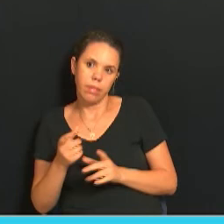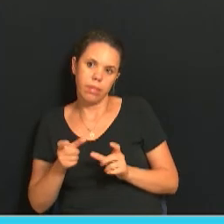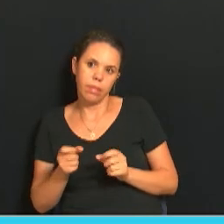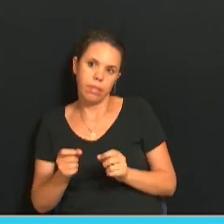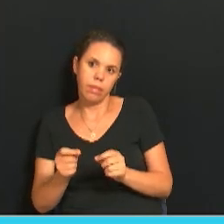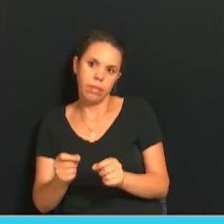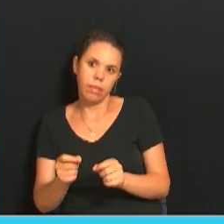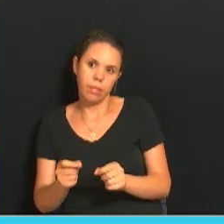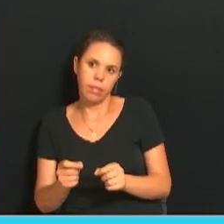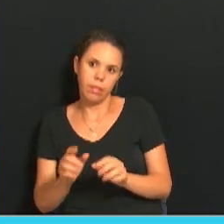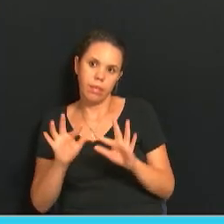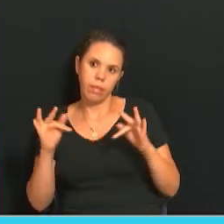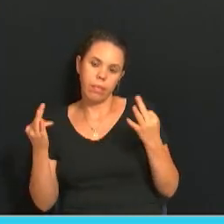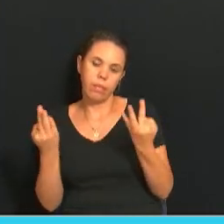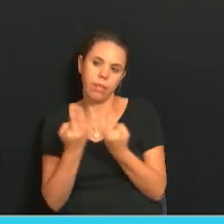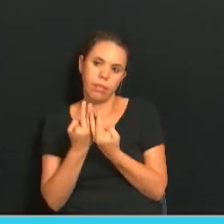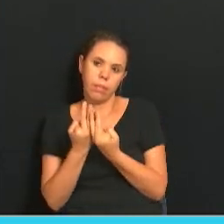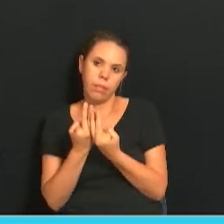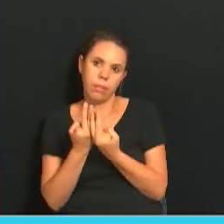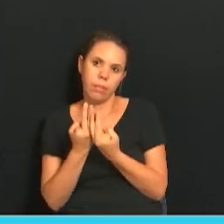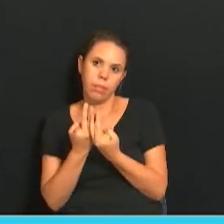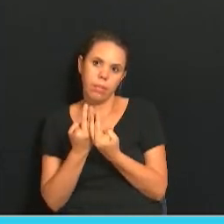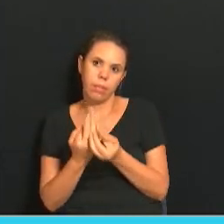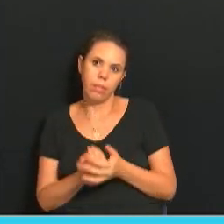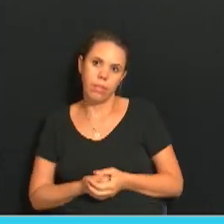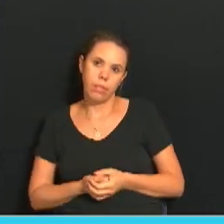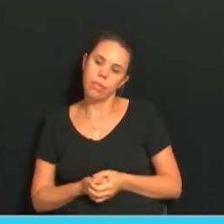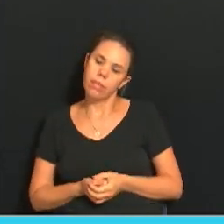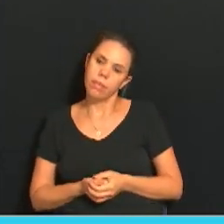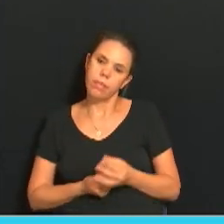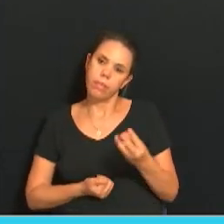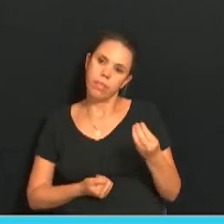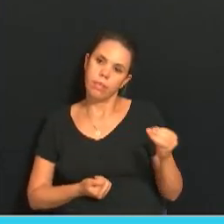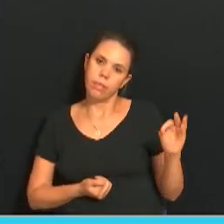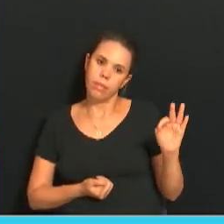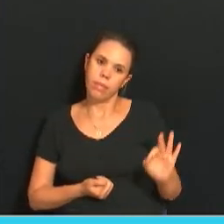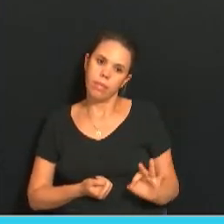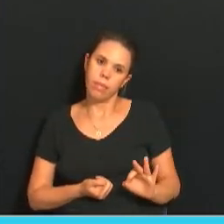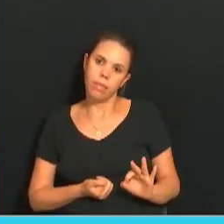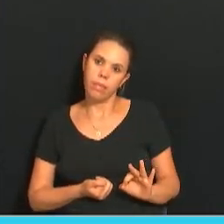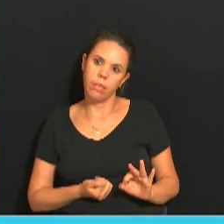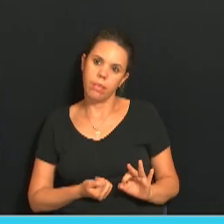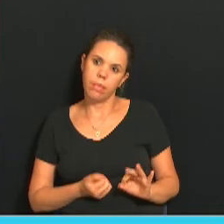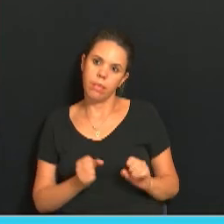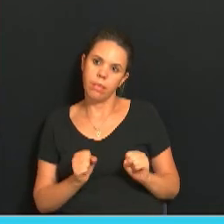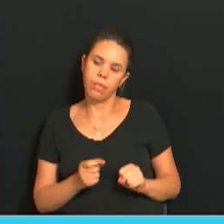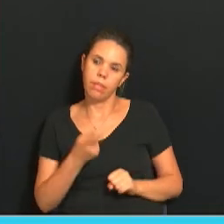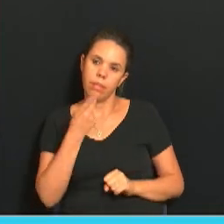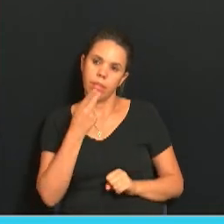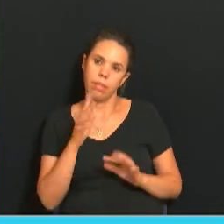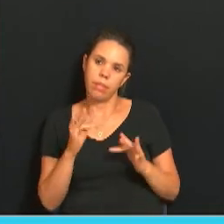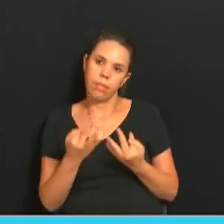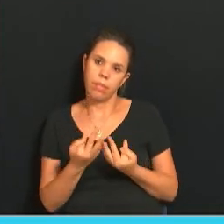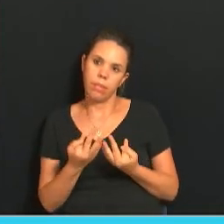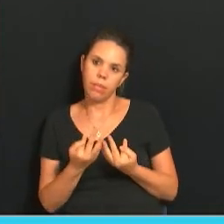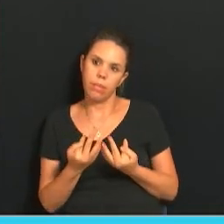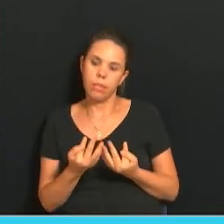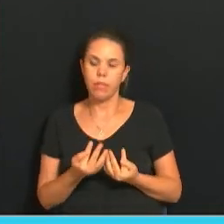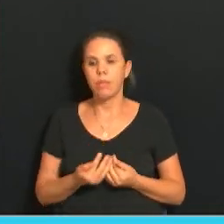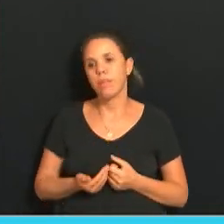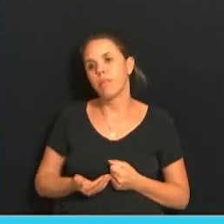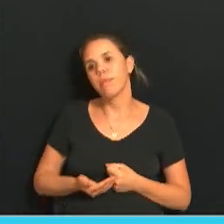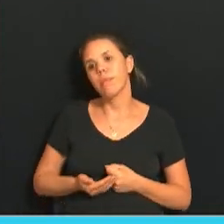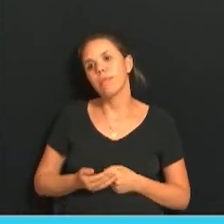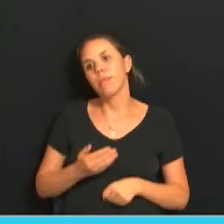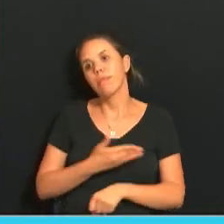nas famílias de alto risco na ordem de 30%. O que a gente pode dizer das famílias de baixo risco ou de risco